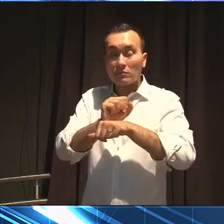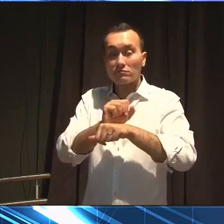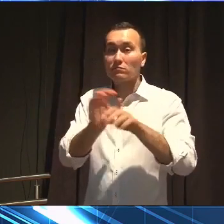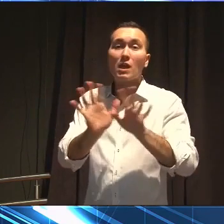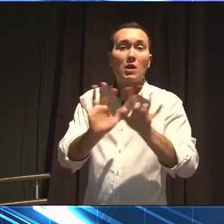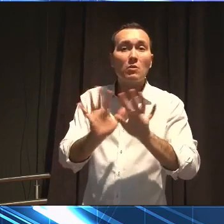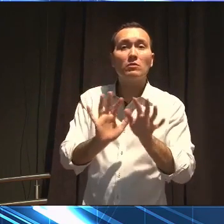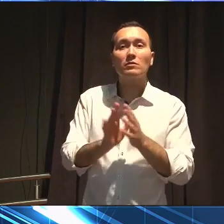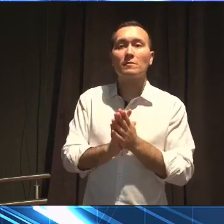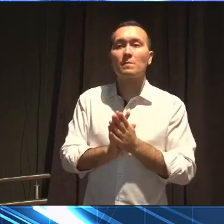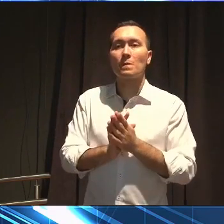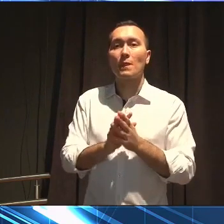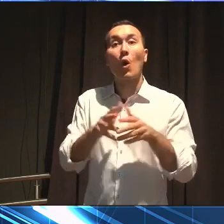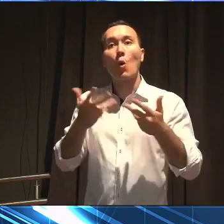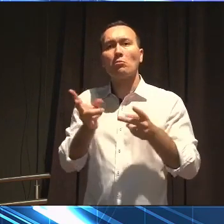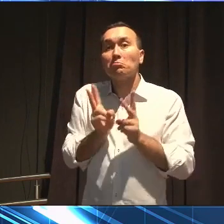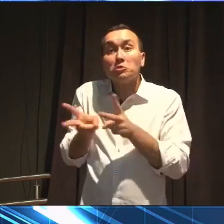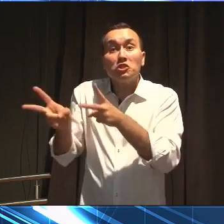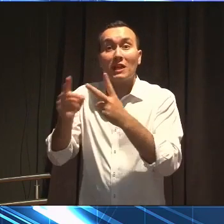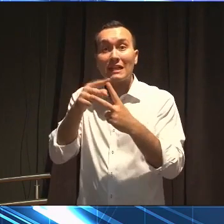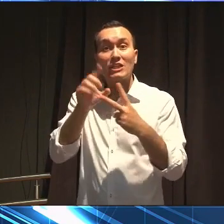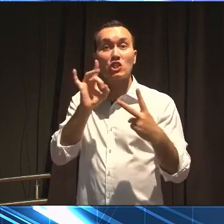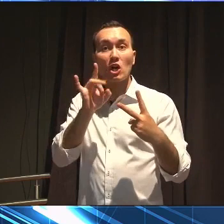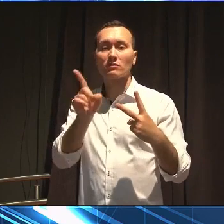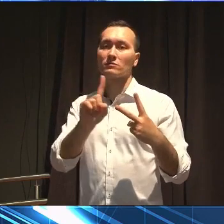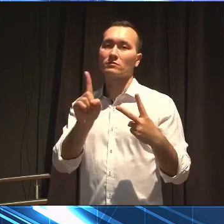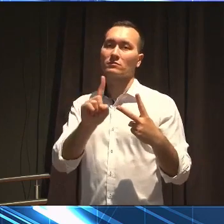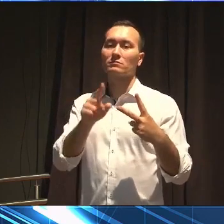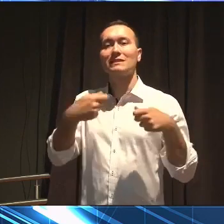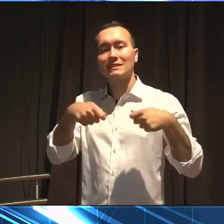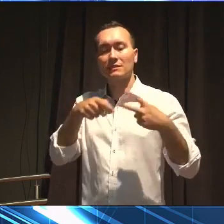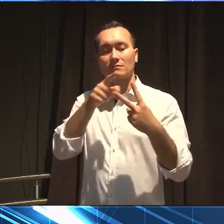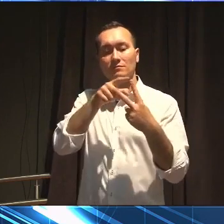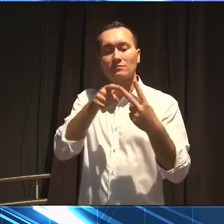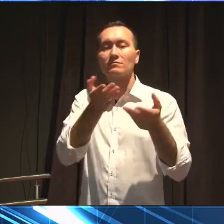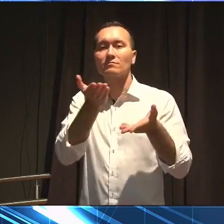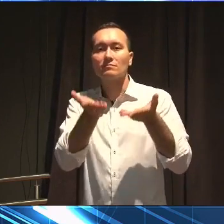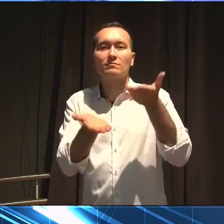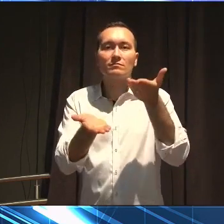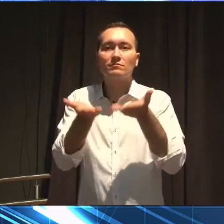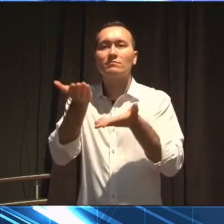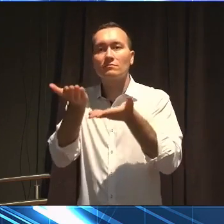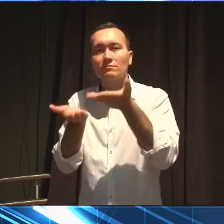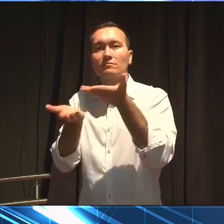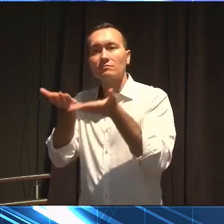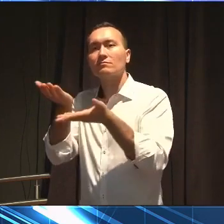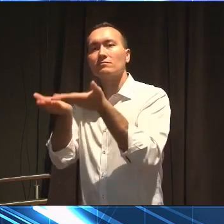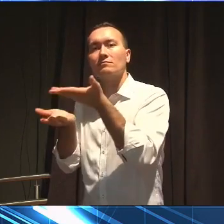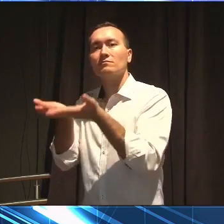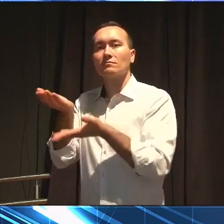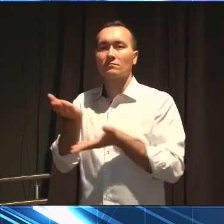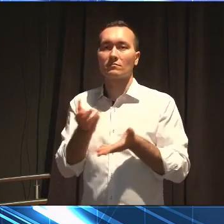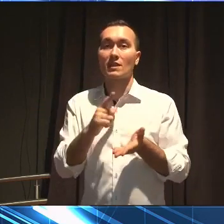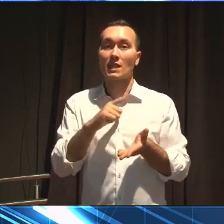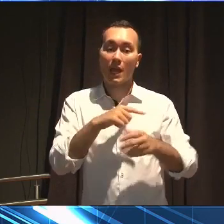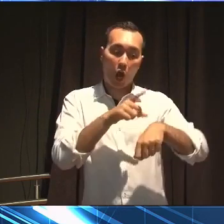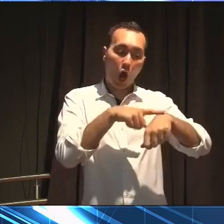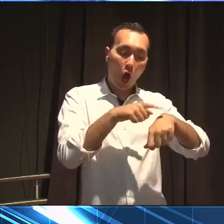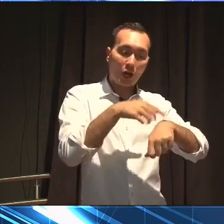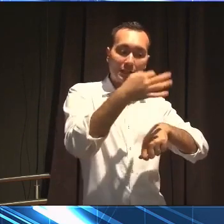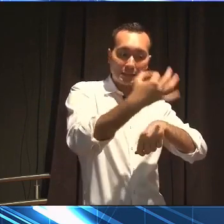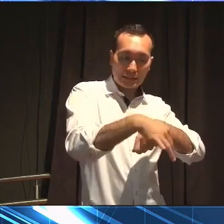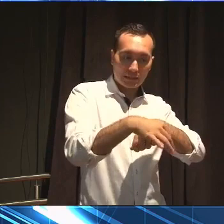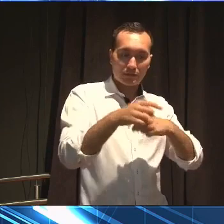um momento de pensar de forma convergente, porque senão a gente vai estar acelerando um carro com o freio de mão